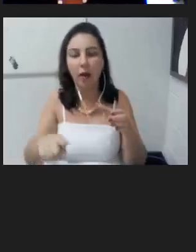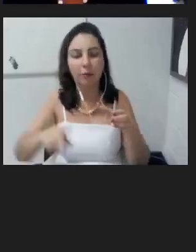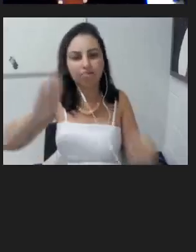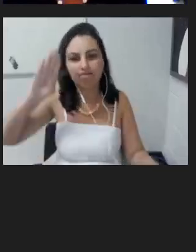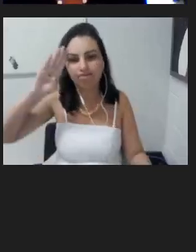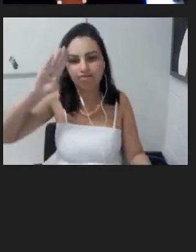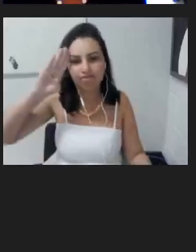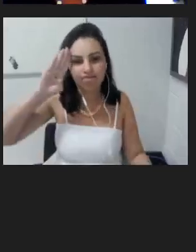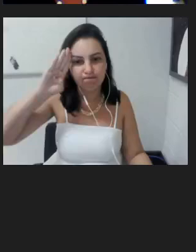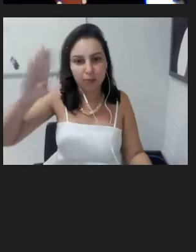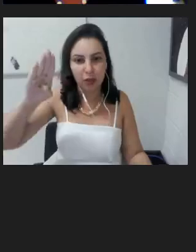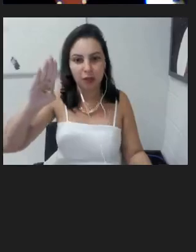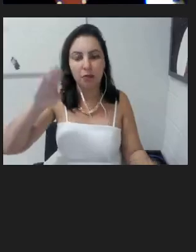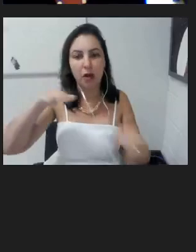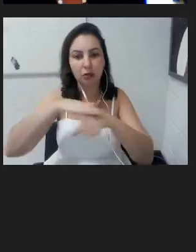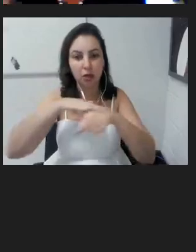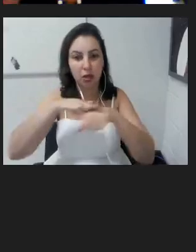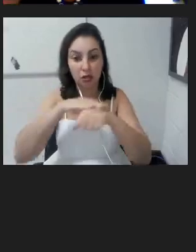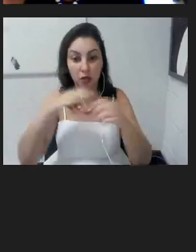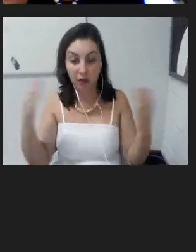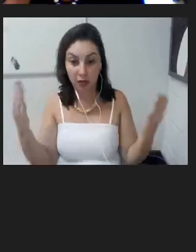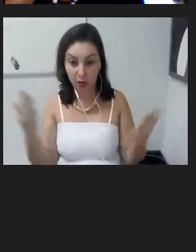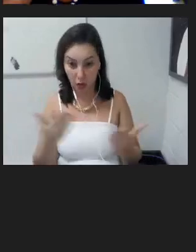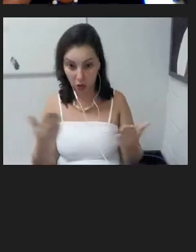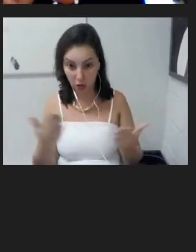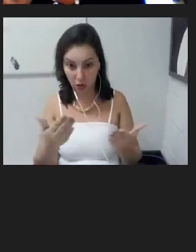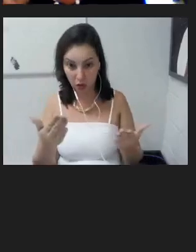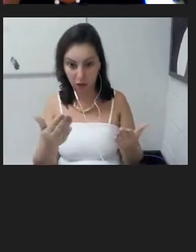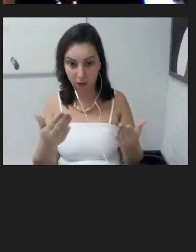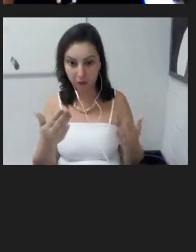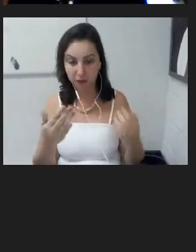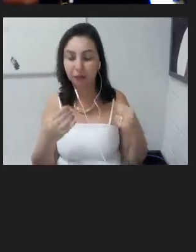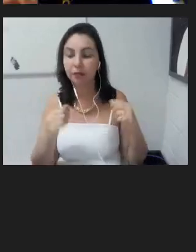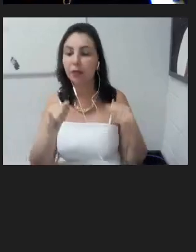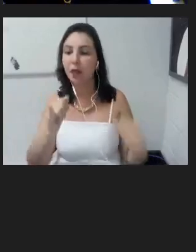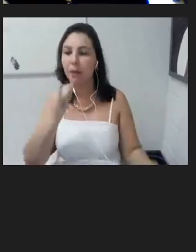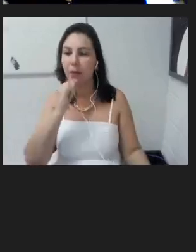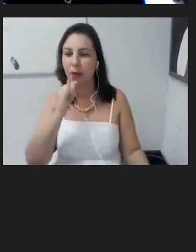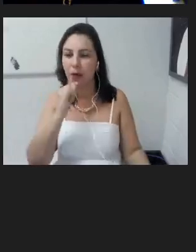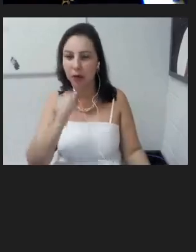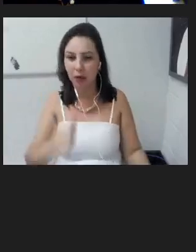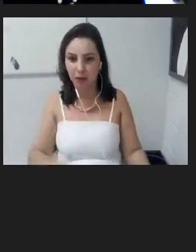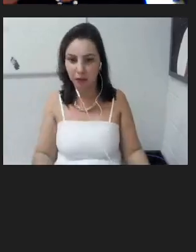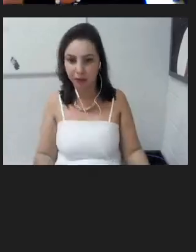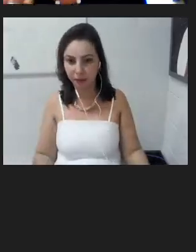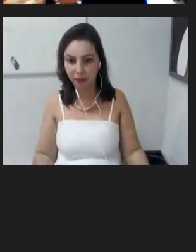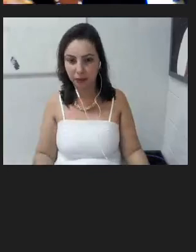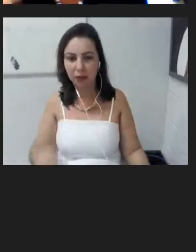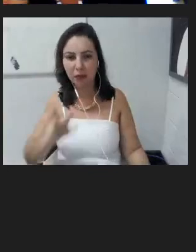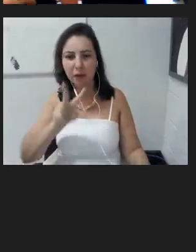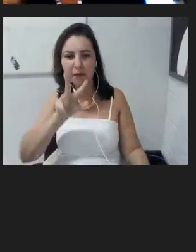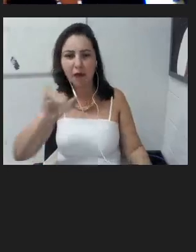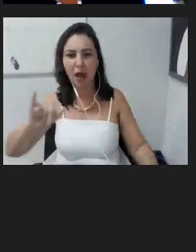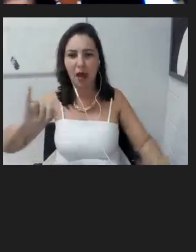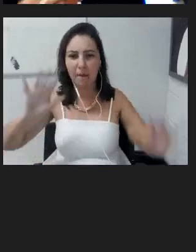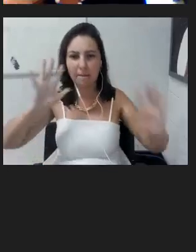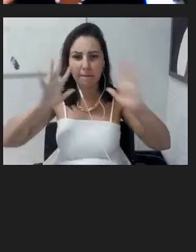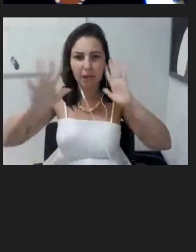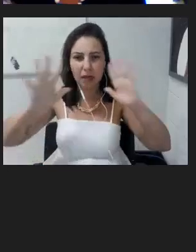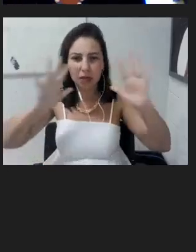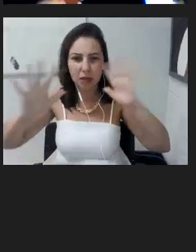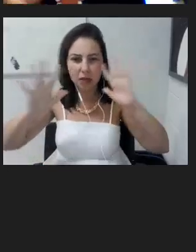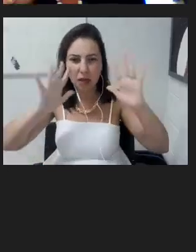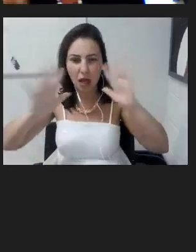da nossa conversa hoje. Como, por exemplo, a gente vai pensando na dinâmica,